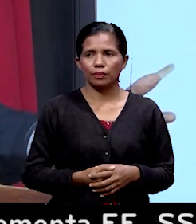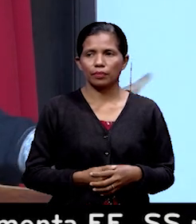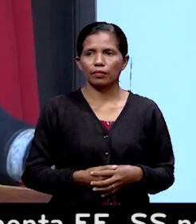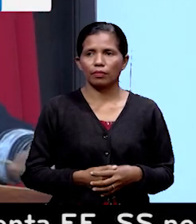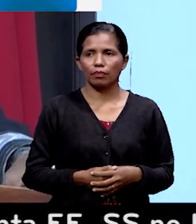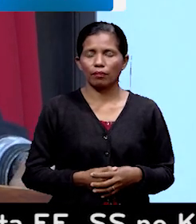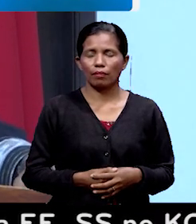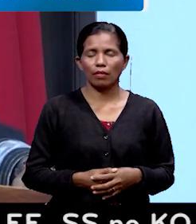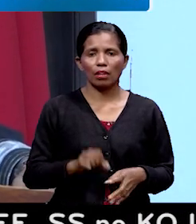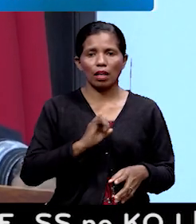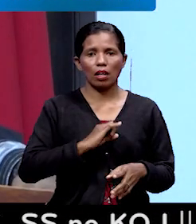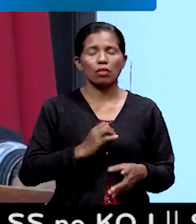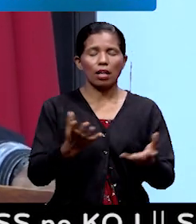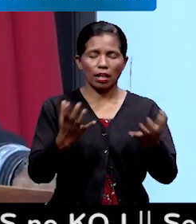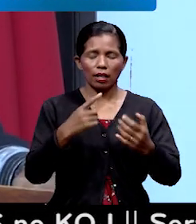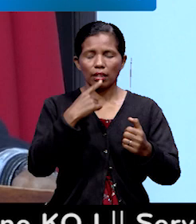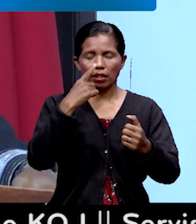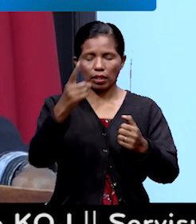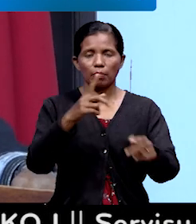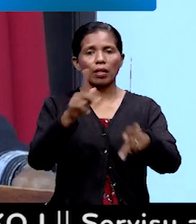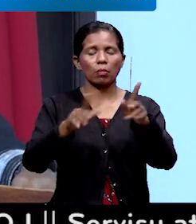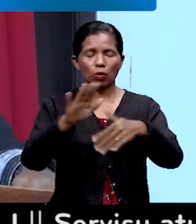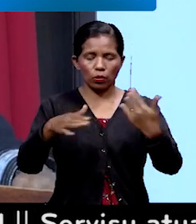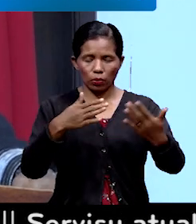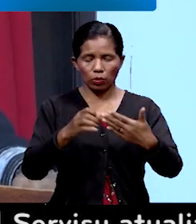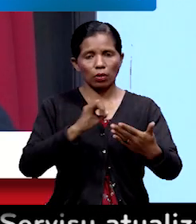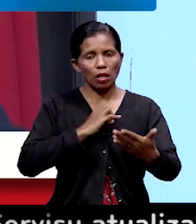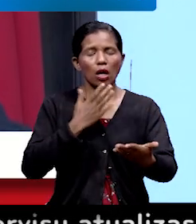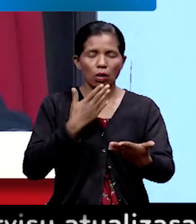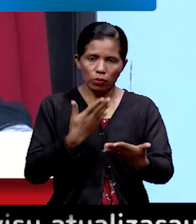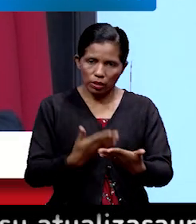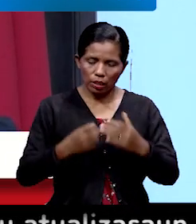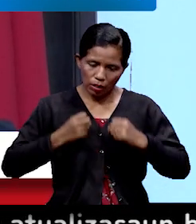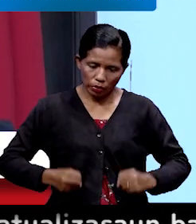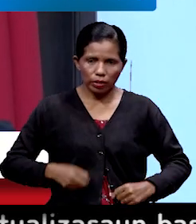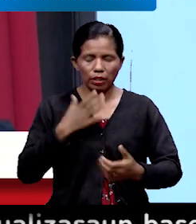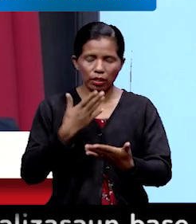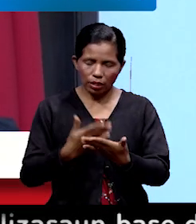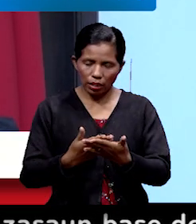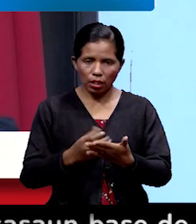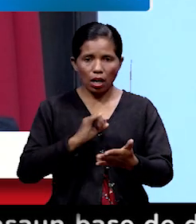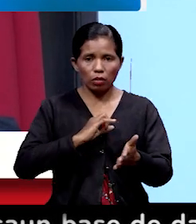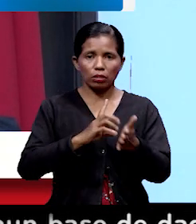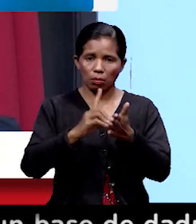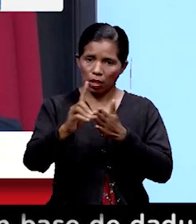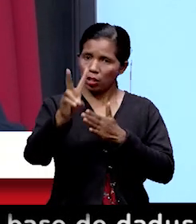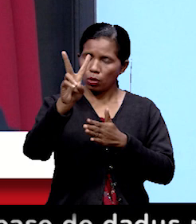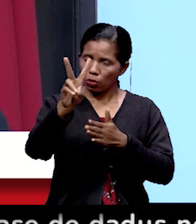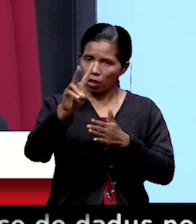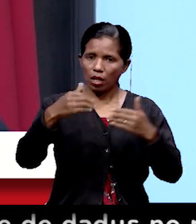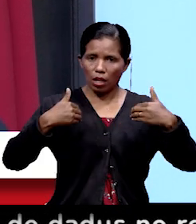Cara que informa pública tá recupera finalmente recupera depois de semana o resin é tan